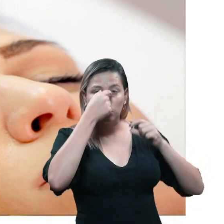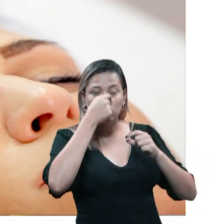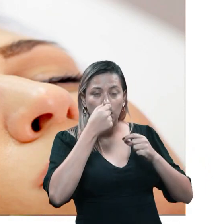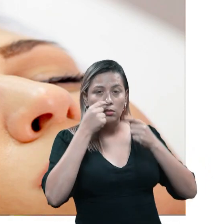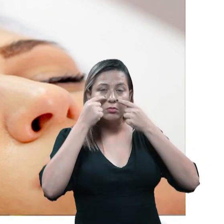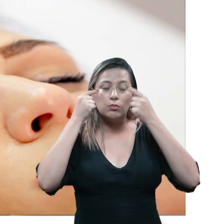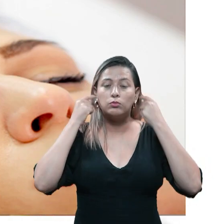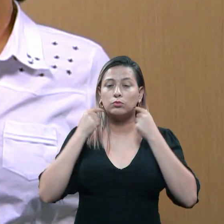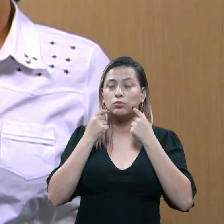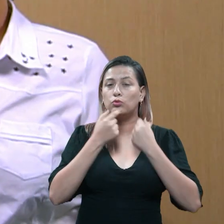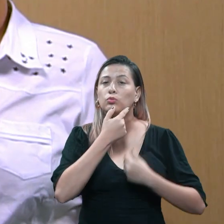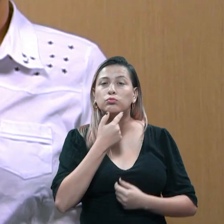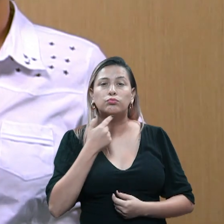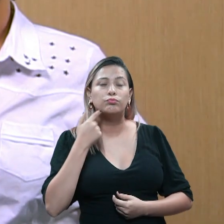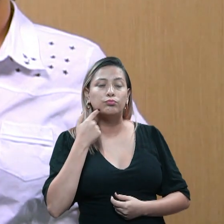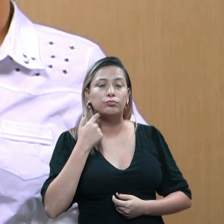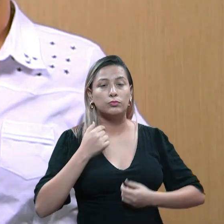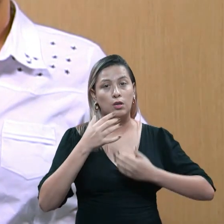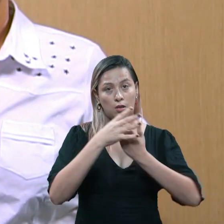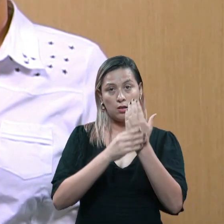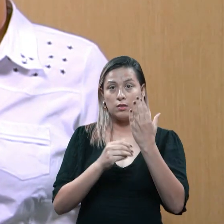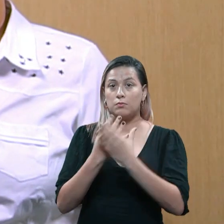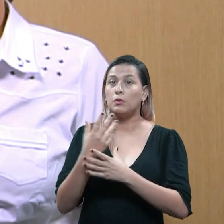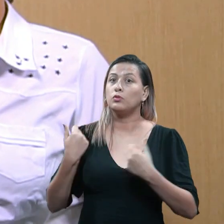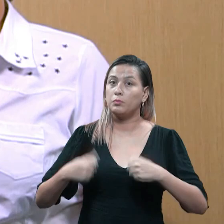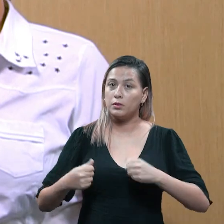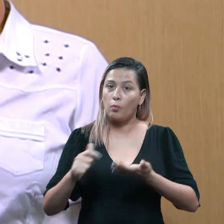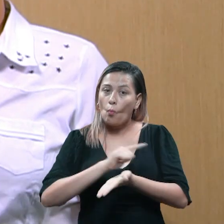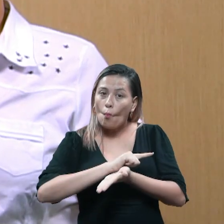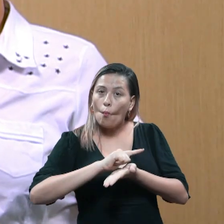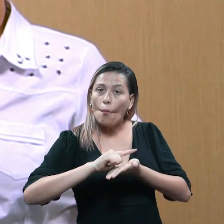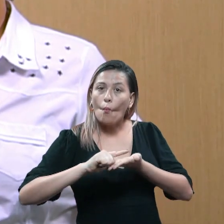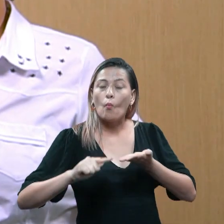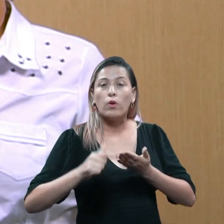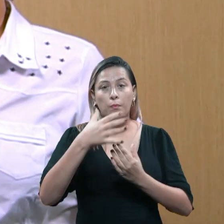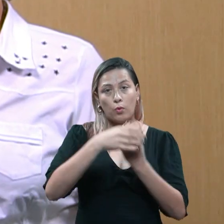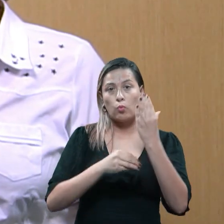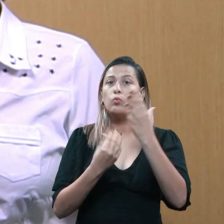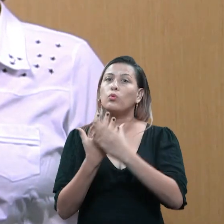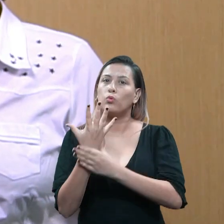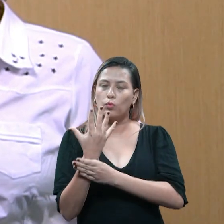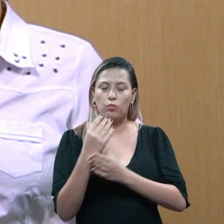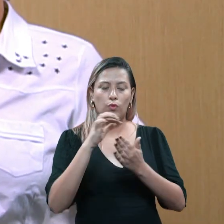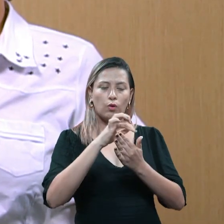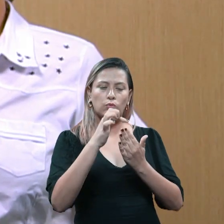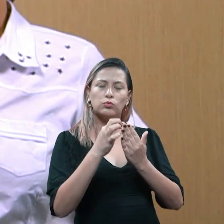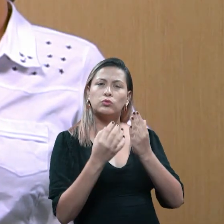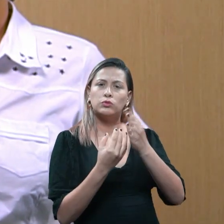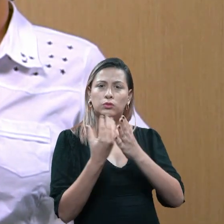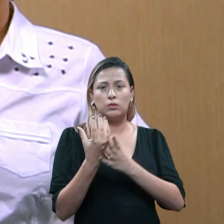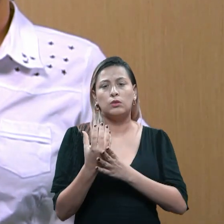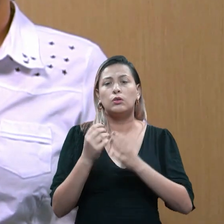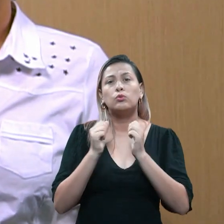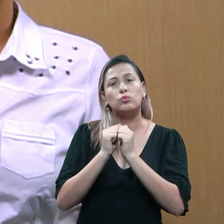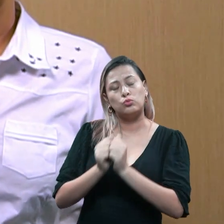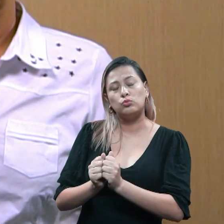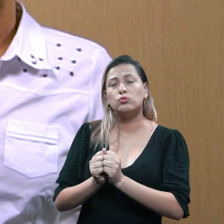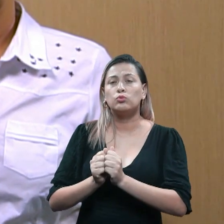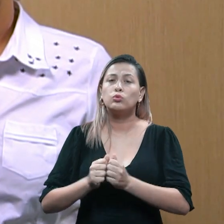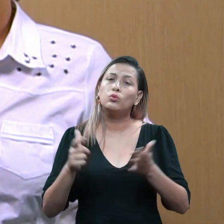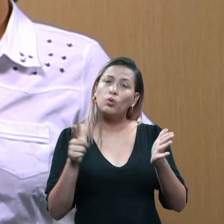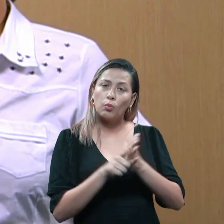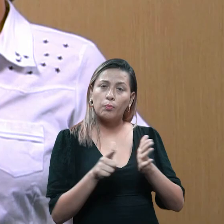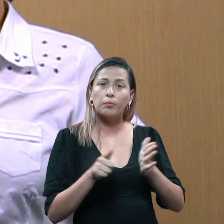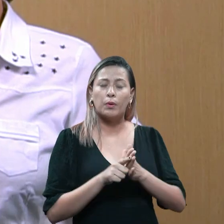do rosto e queixo. As mãos devem estar limpas, com luvas, os dedos devem estar envolvidos em lenço descartável,